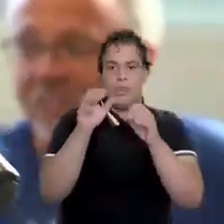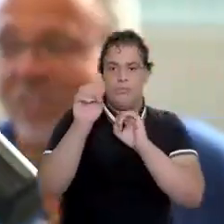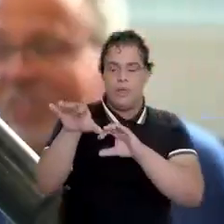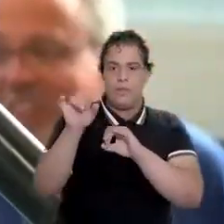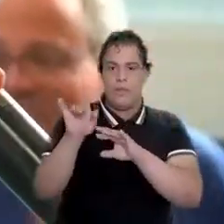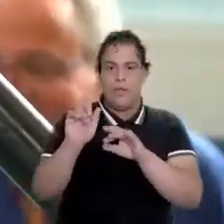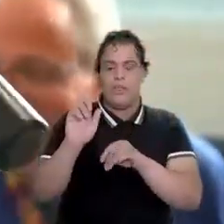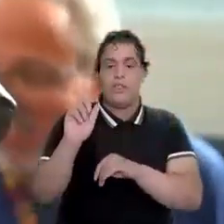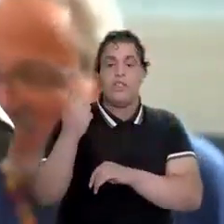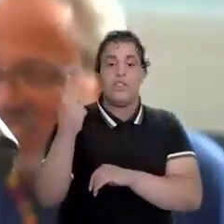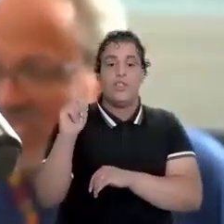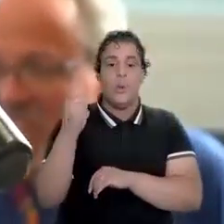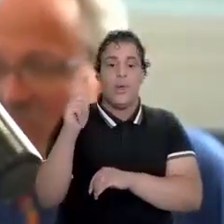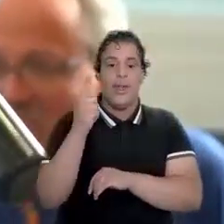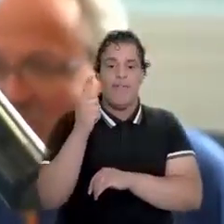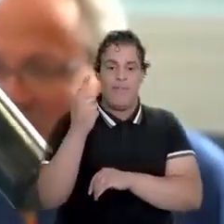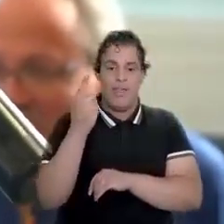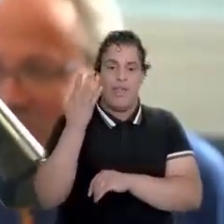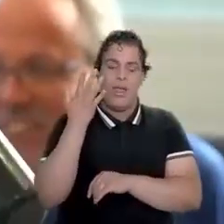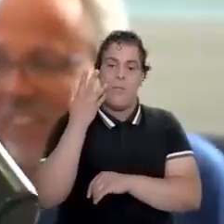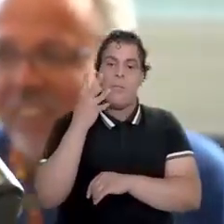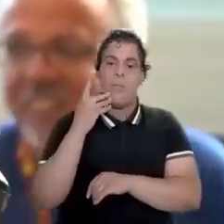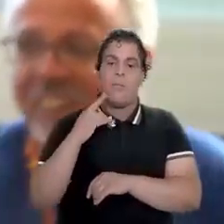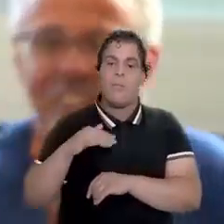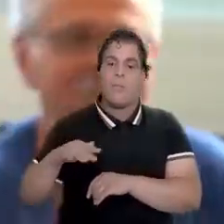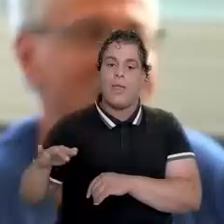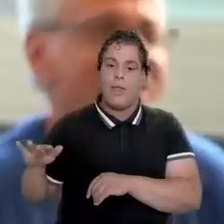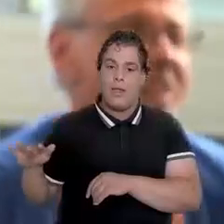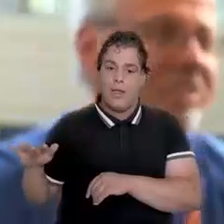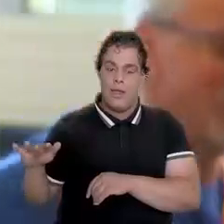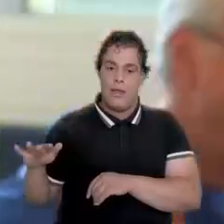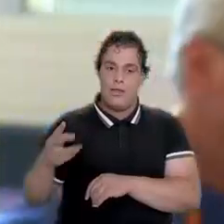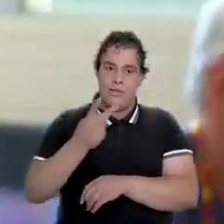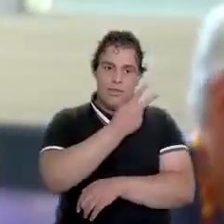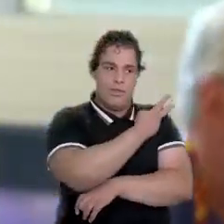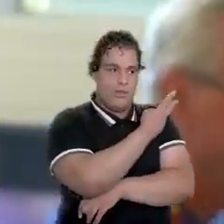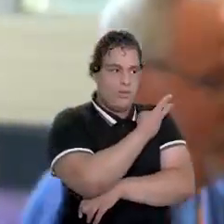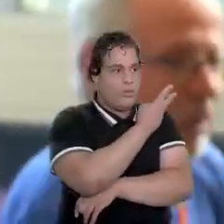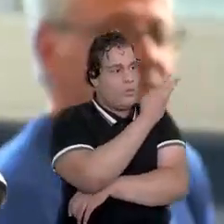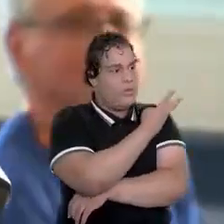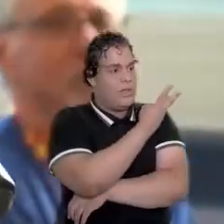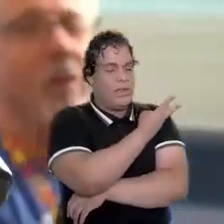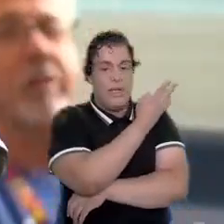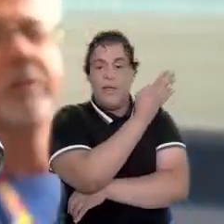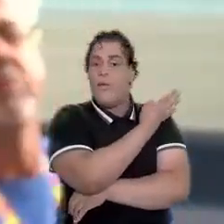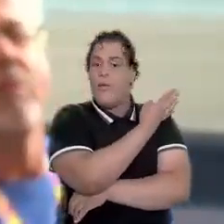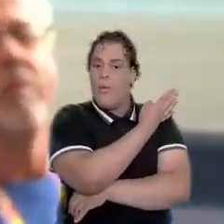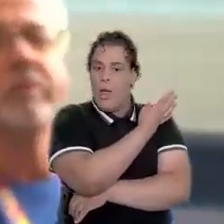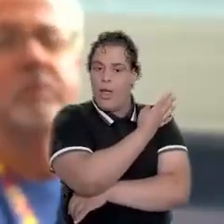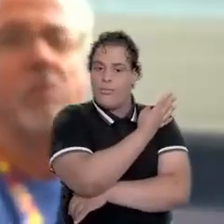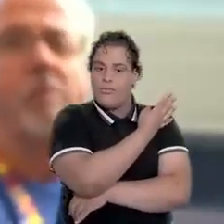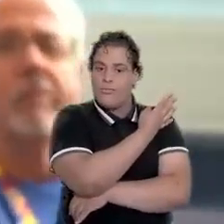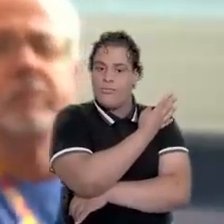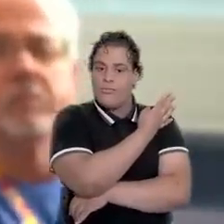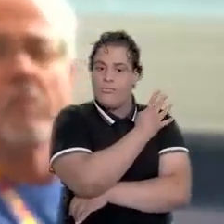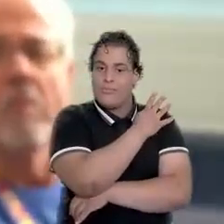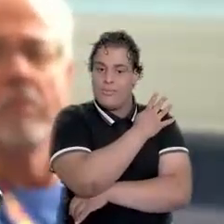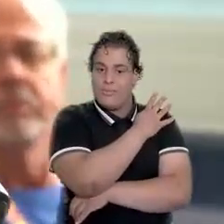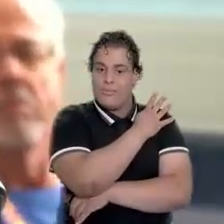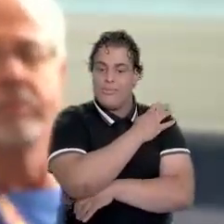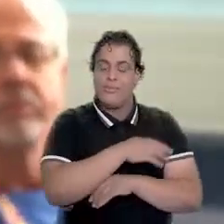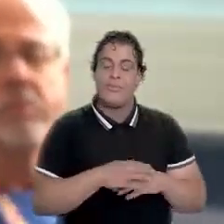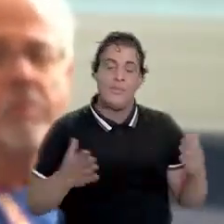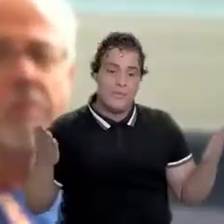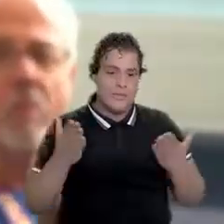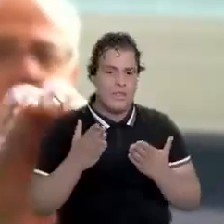geografia para crianças do 2º, 3º e 4º ano. Então, o que eu